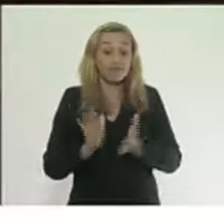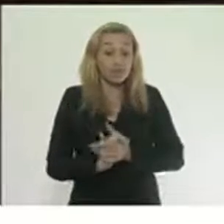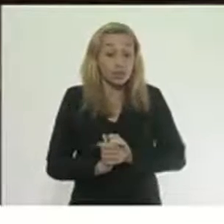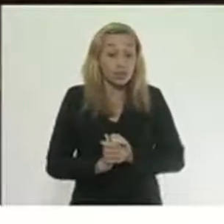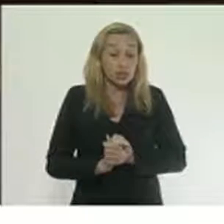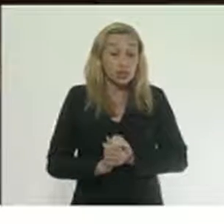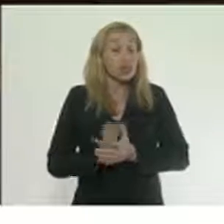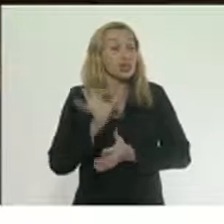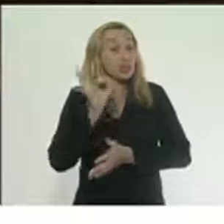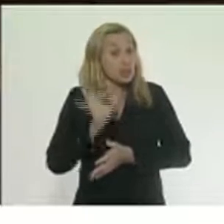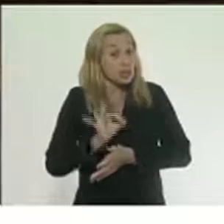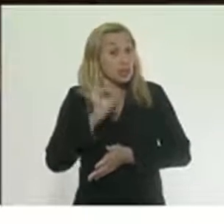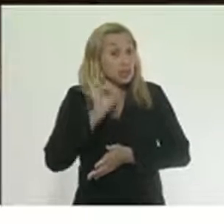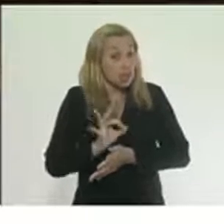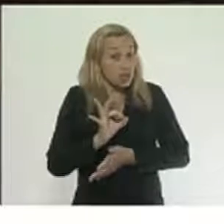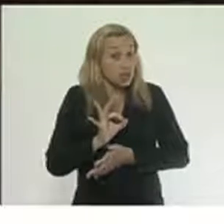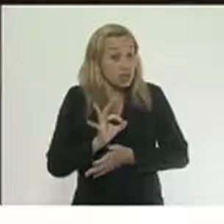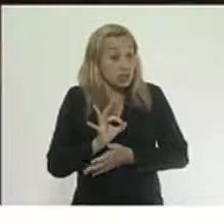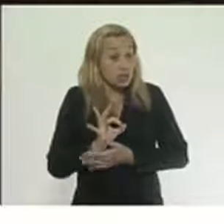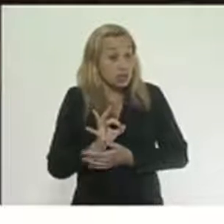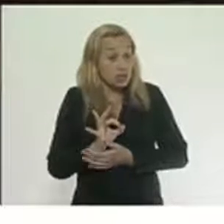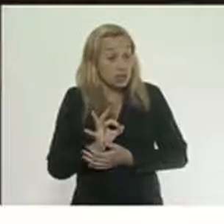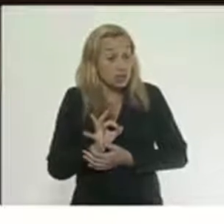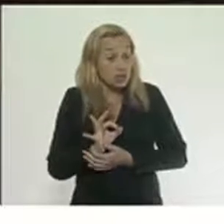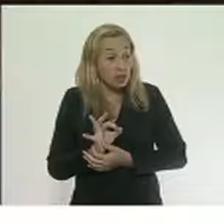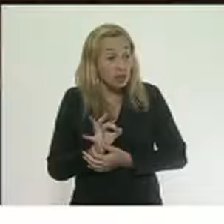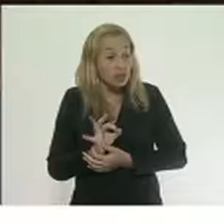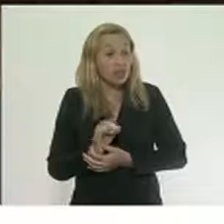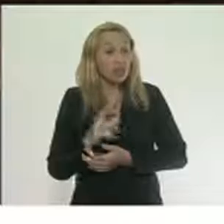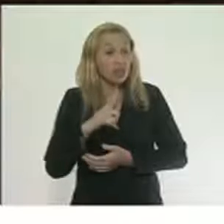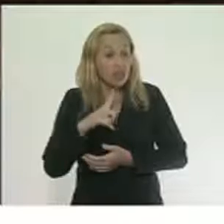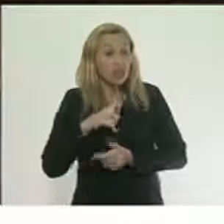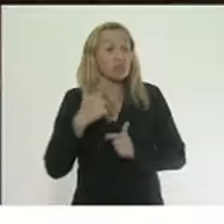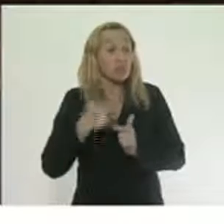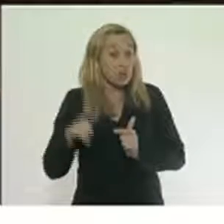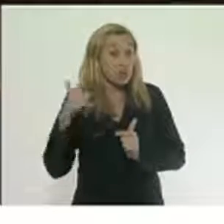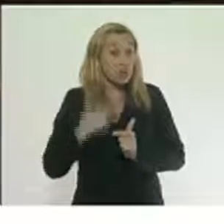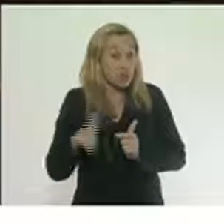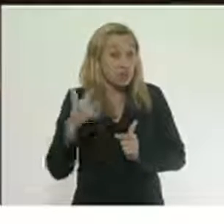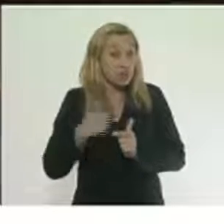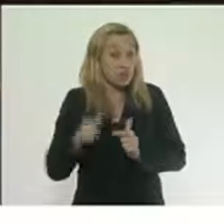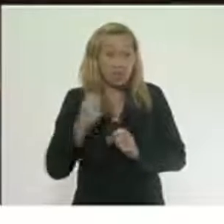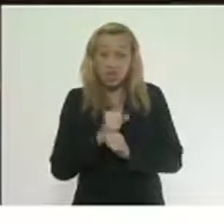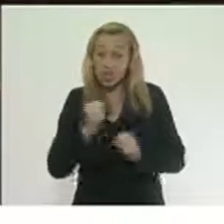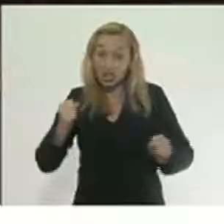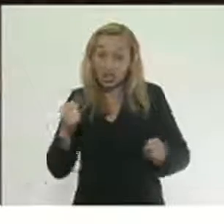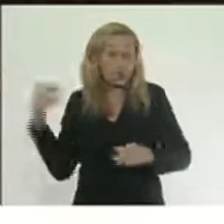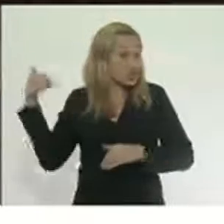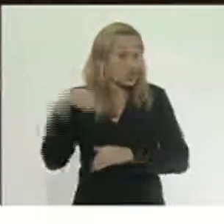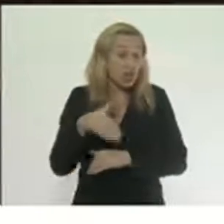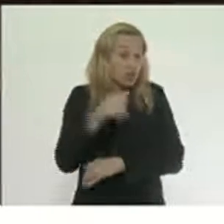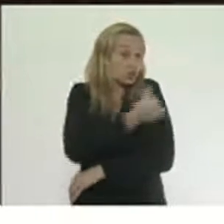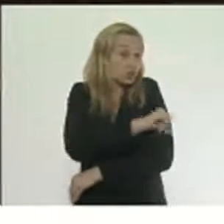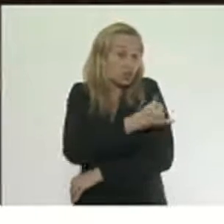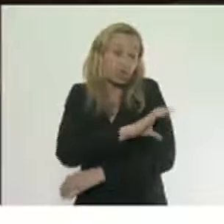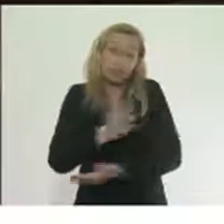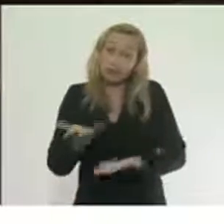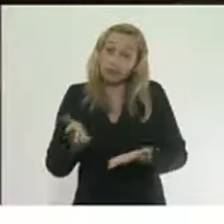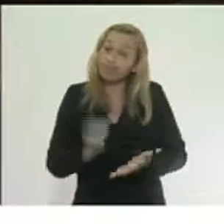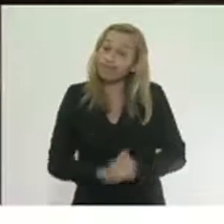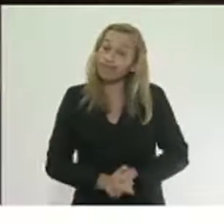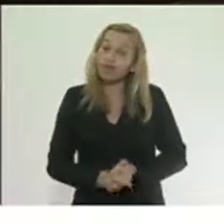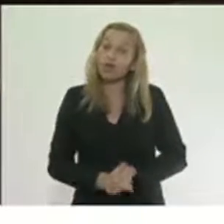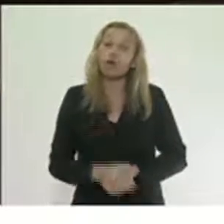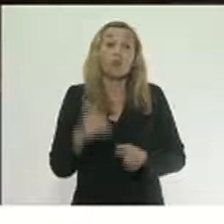com certeza, as consequências chegará aqui no Rio de Janeiro através do rebatimento,